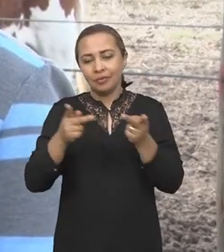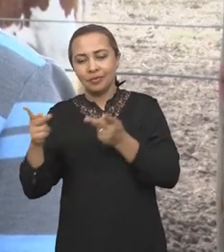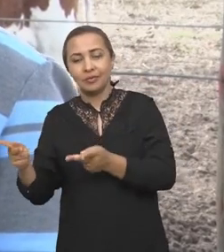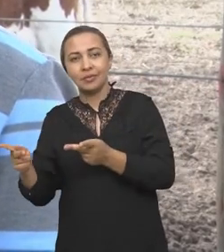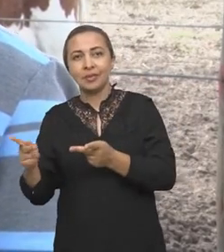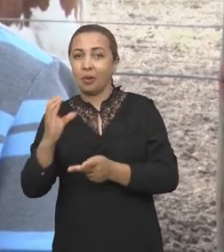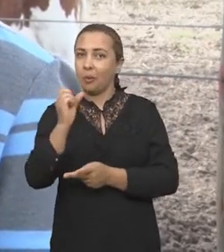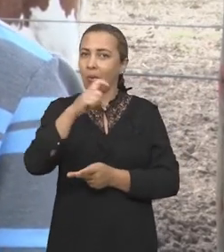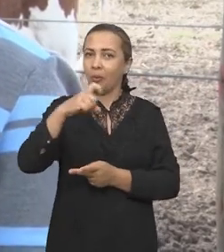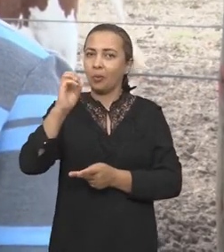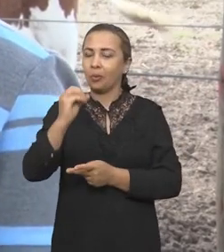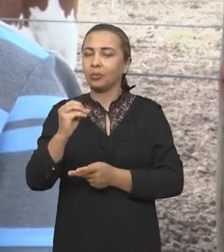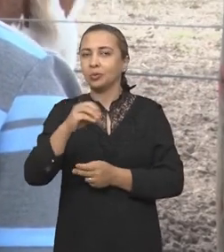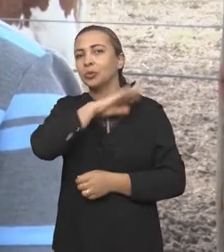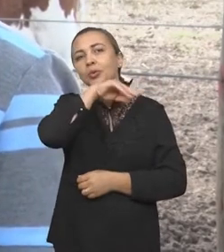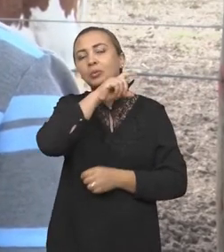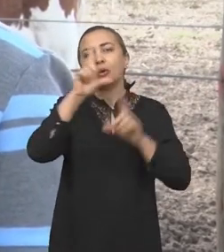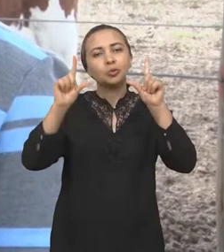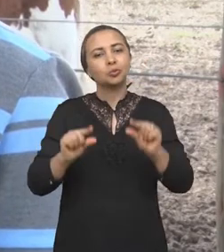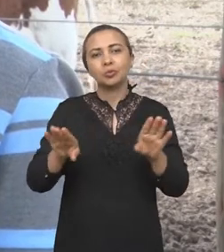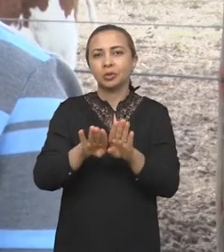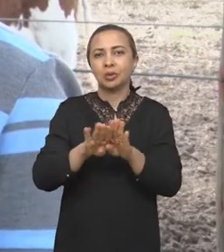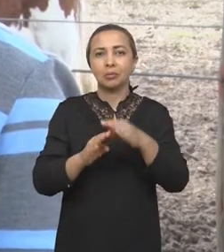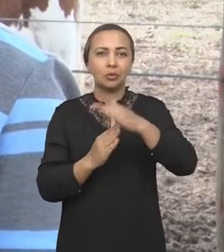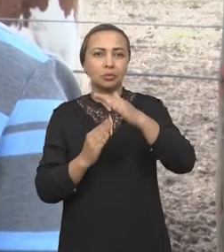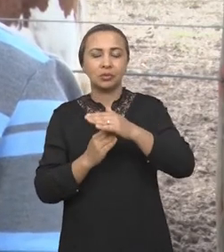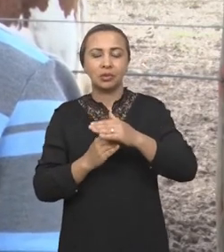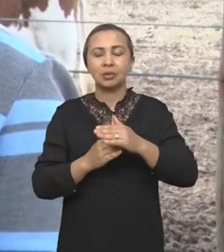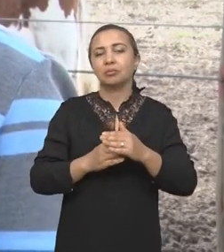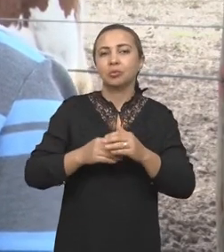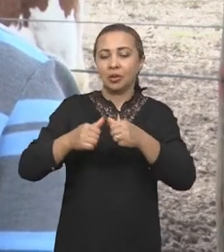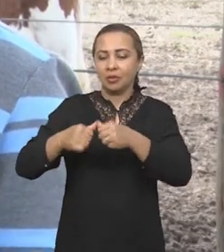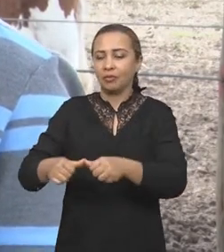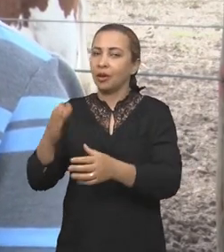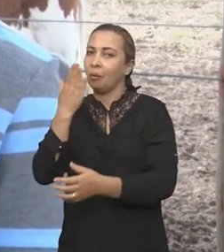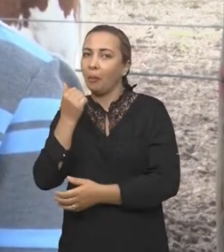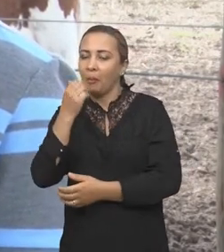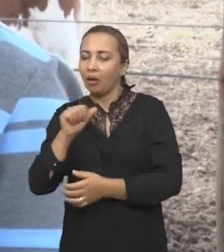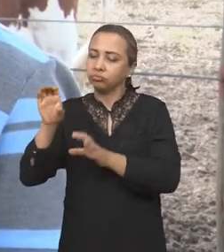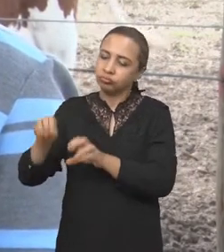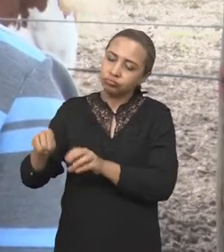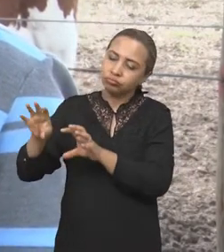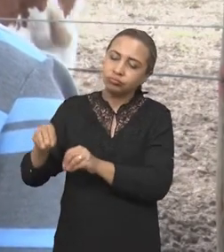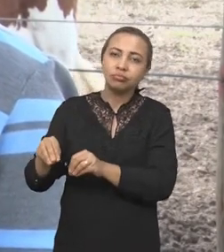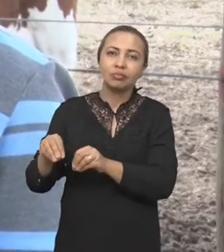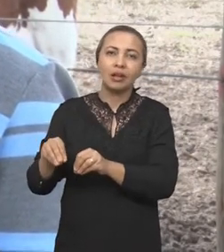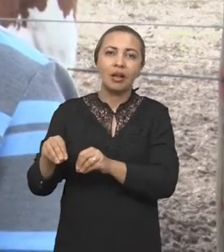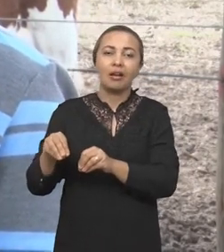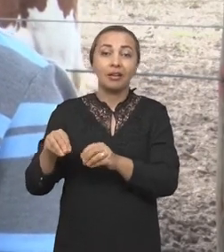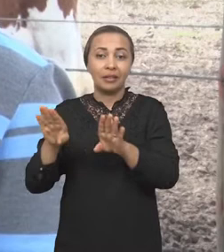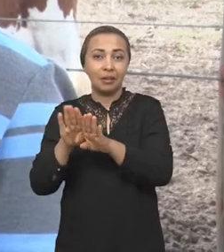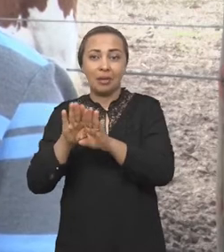ao coxo. O animal ele reduz também o tempo dentro dos coxos e um dos mais importantes,